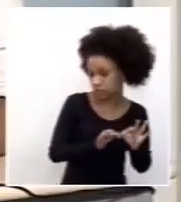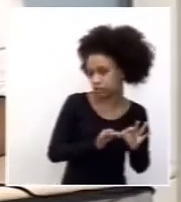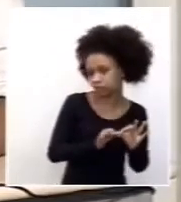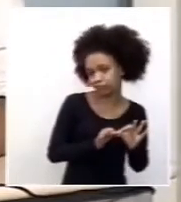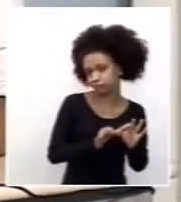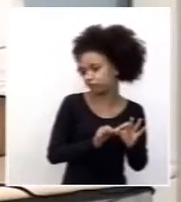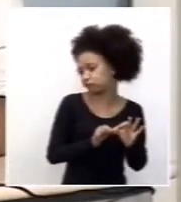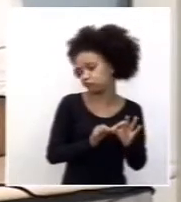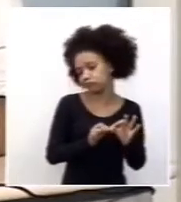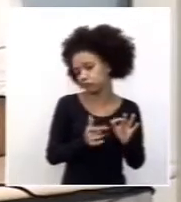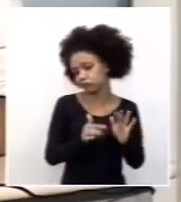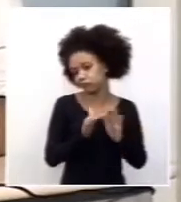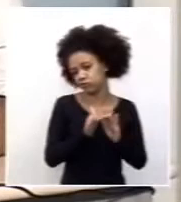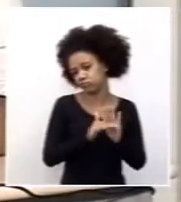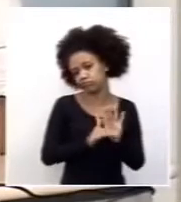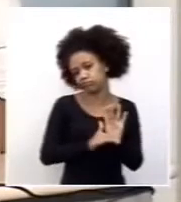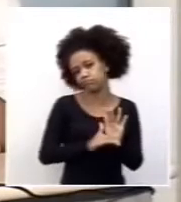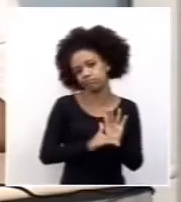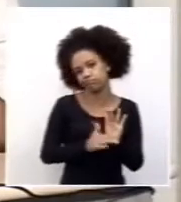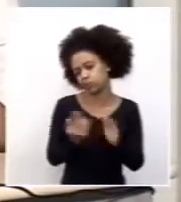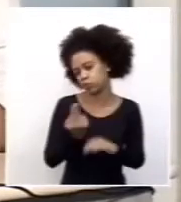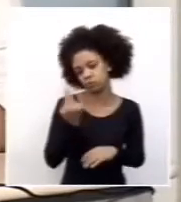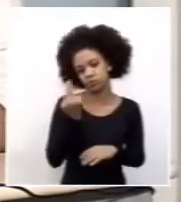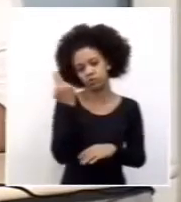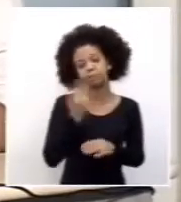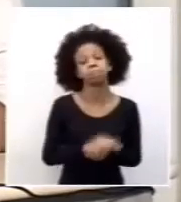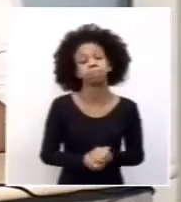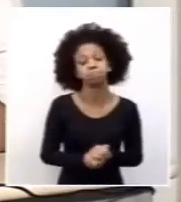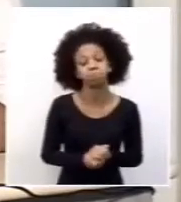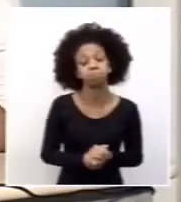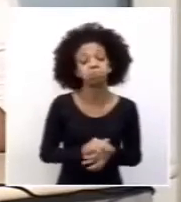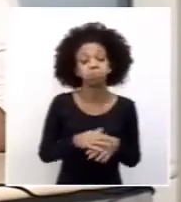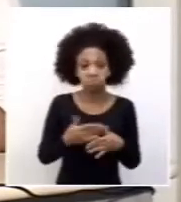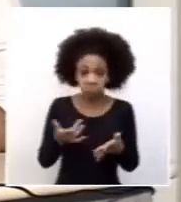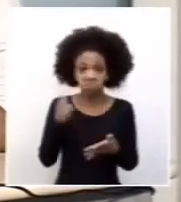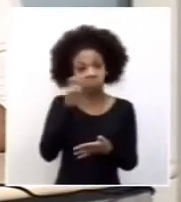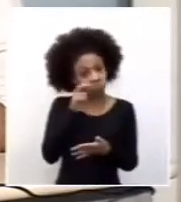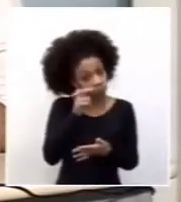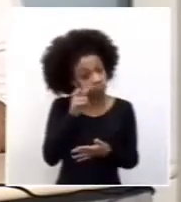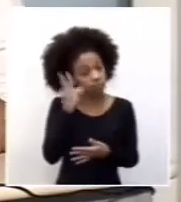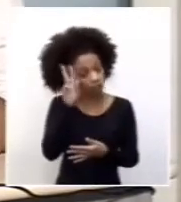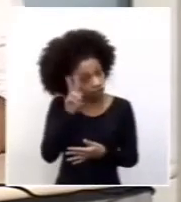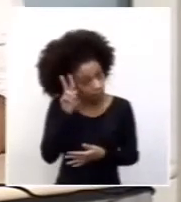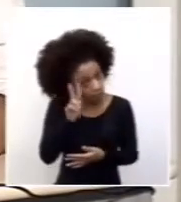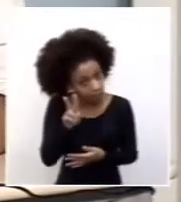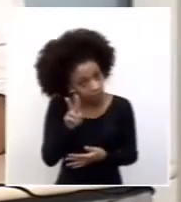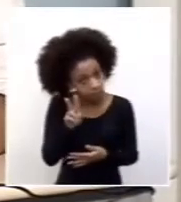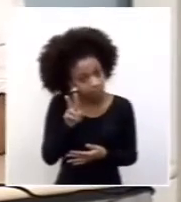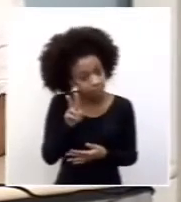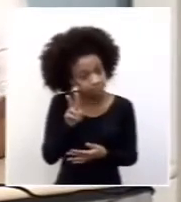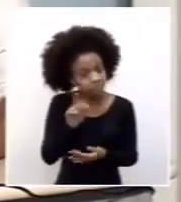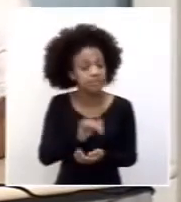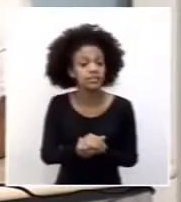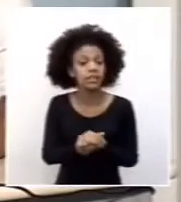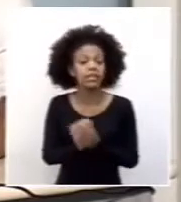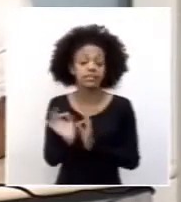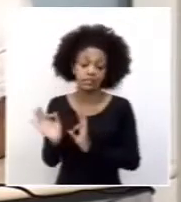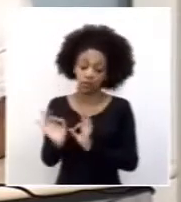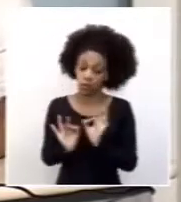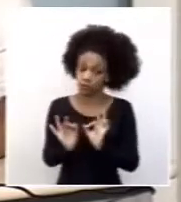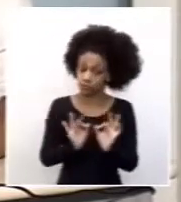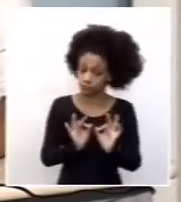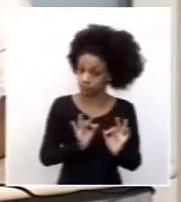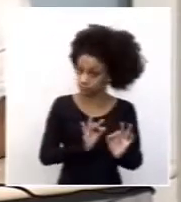ordem, não dá. Tá? É interessante a gente lembrar que a